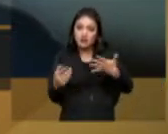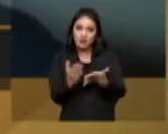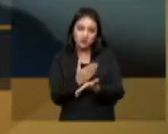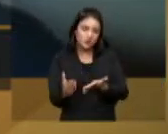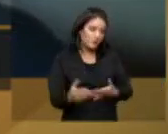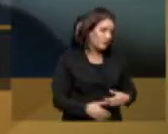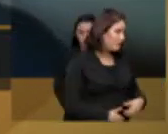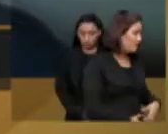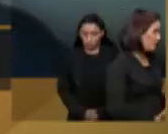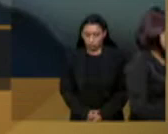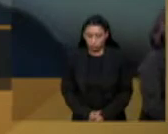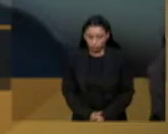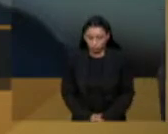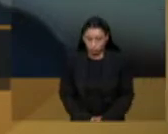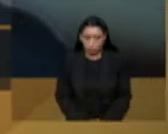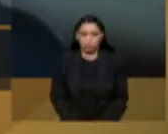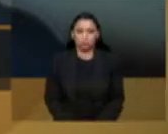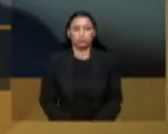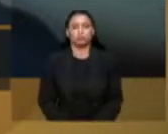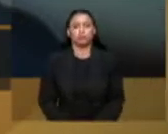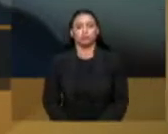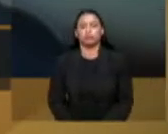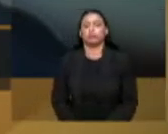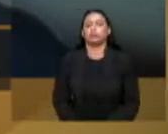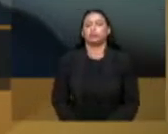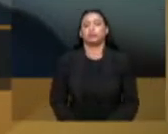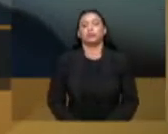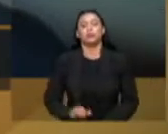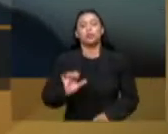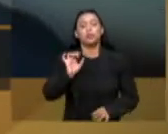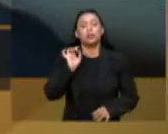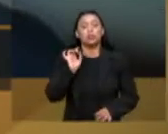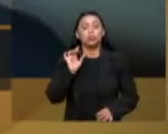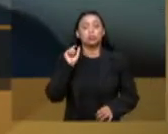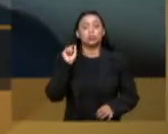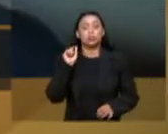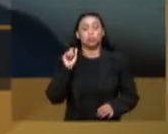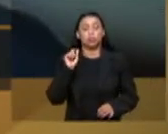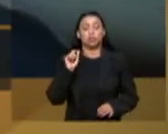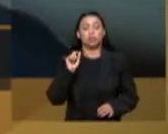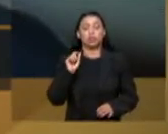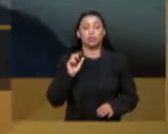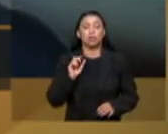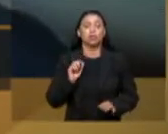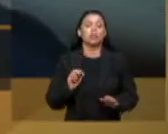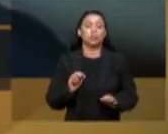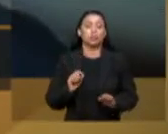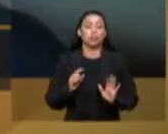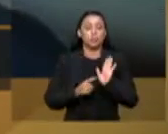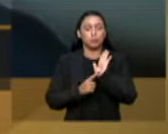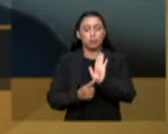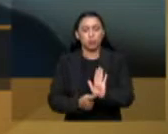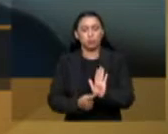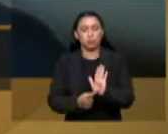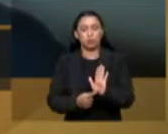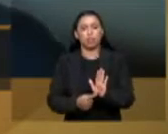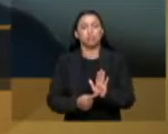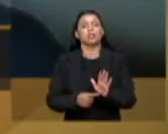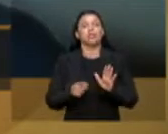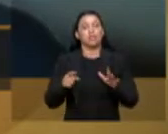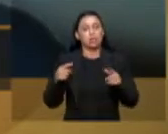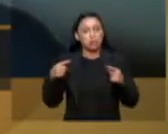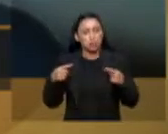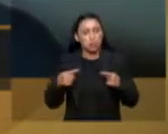extremo, exclusivamente no que se refere à legalidade tributária, para que se declare,